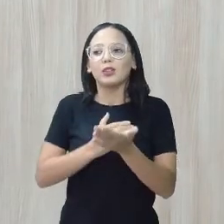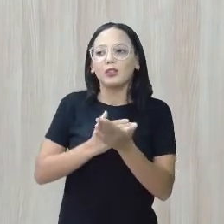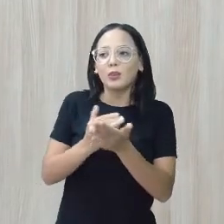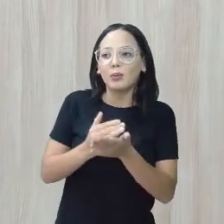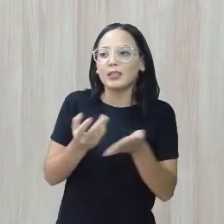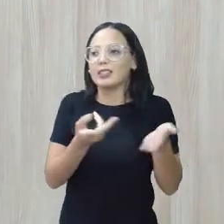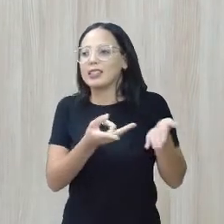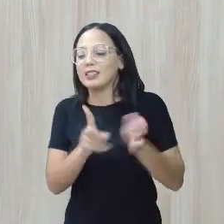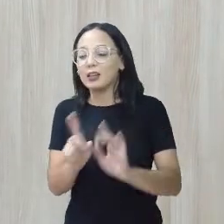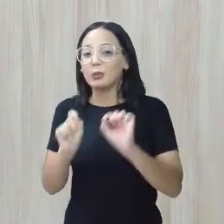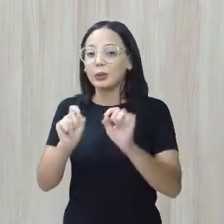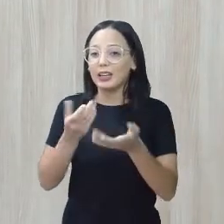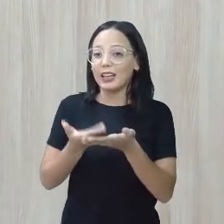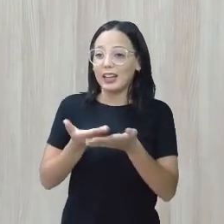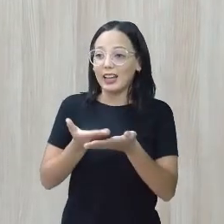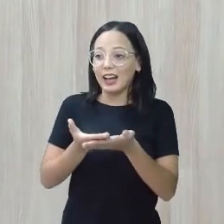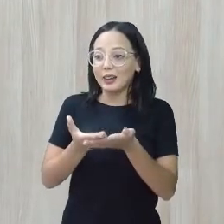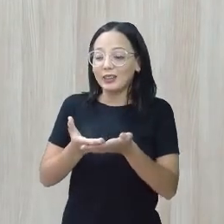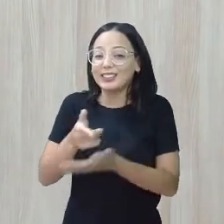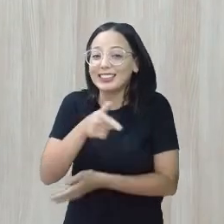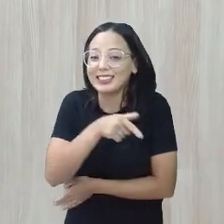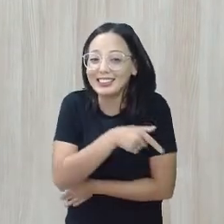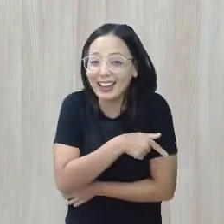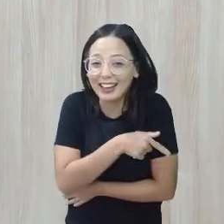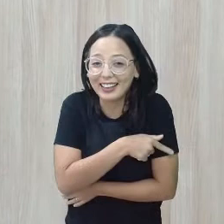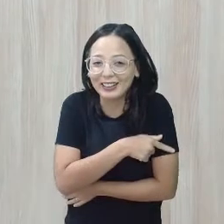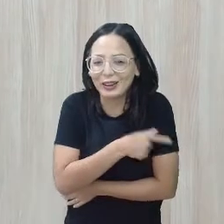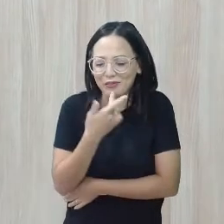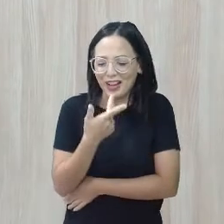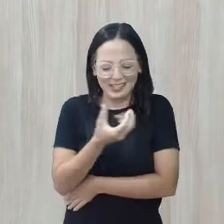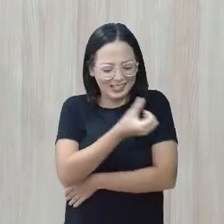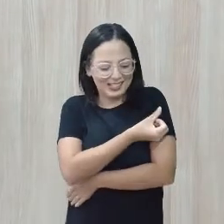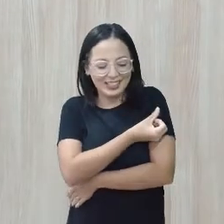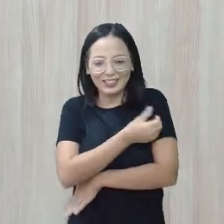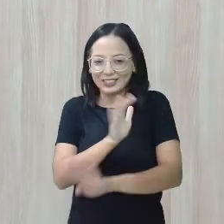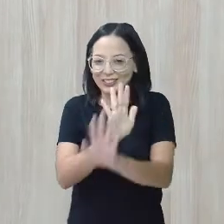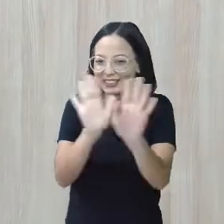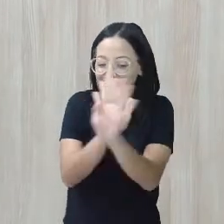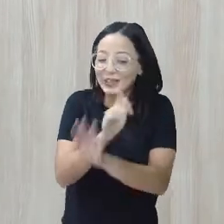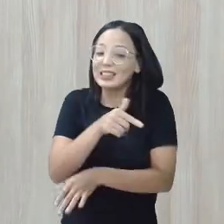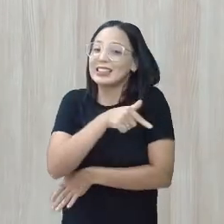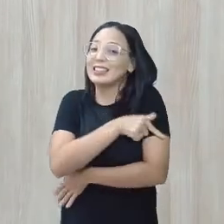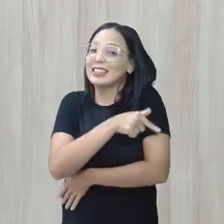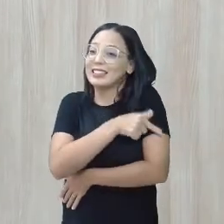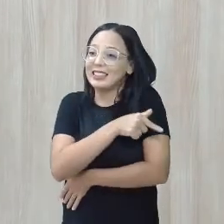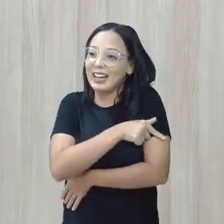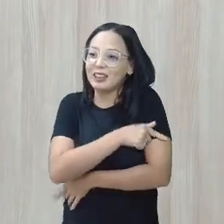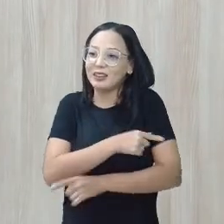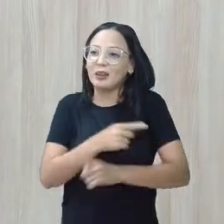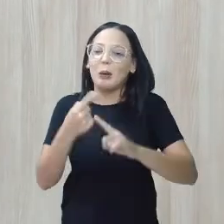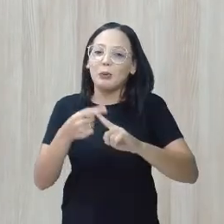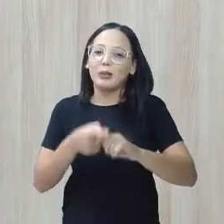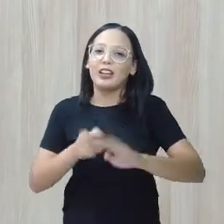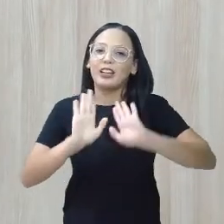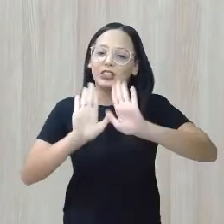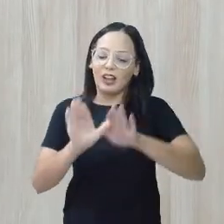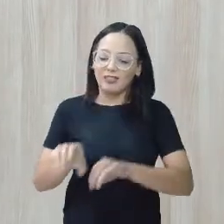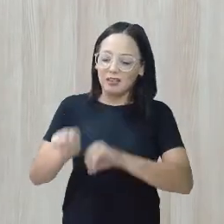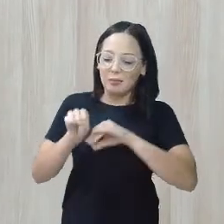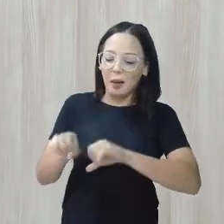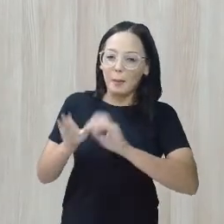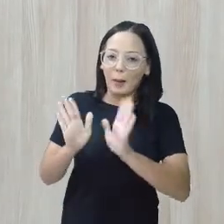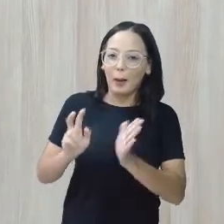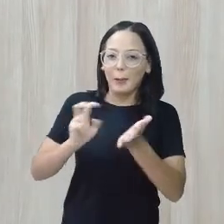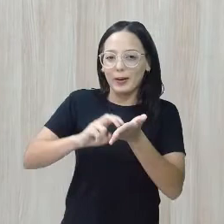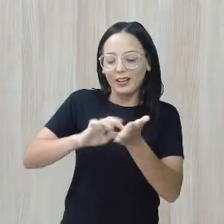semana com aula para os sétimos anos. Olha, já é o sexto ano, passei a manhã toda já em sala, né, gente? E vamos